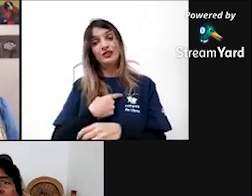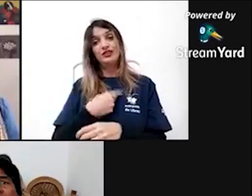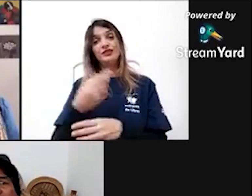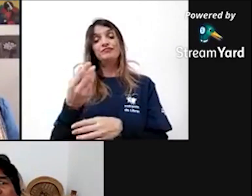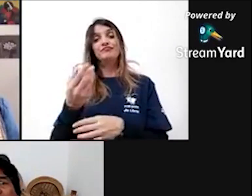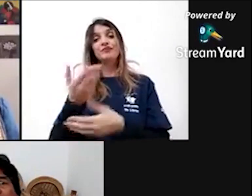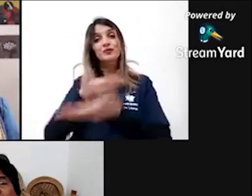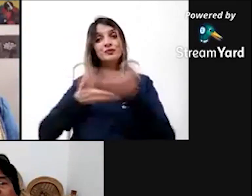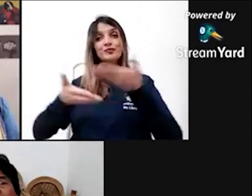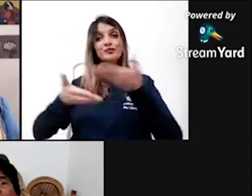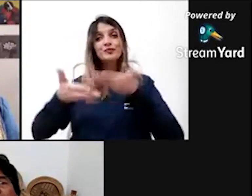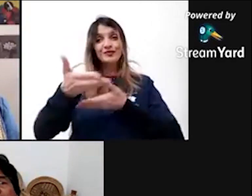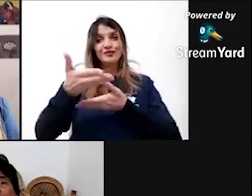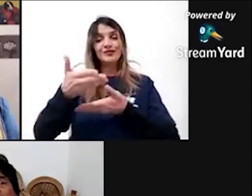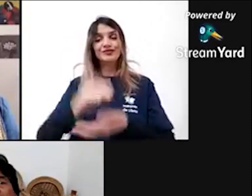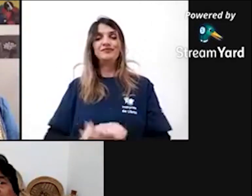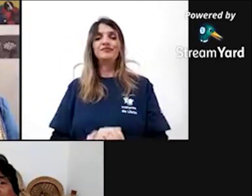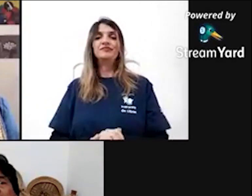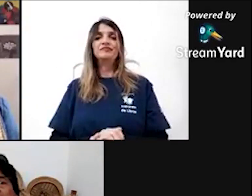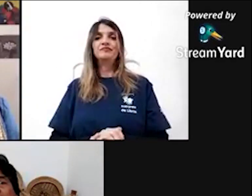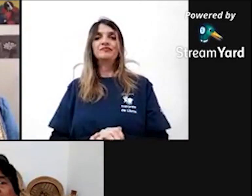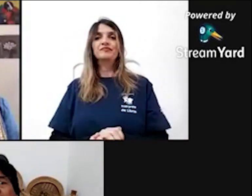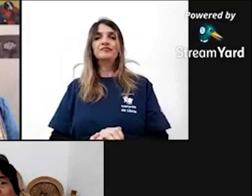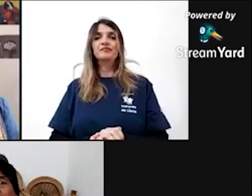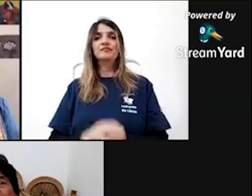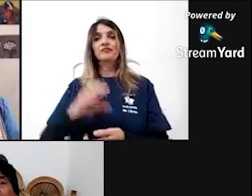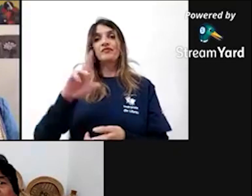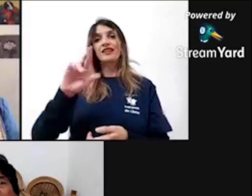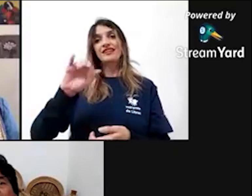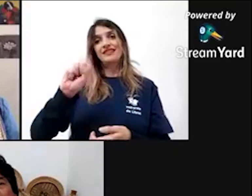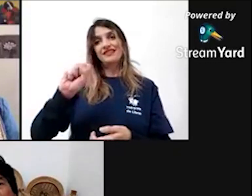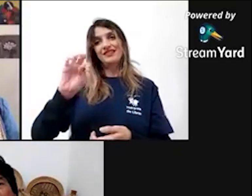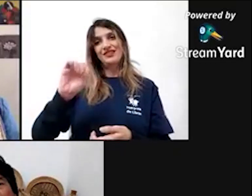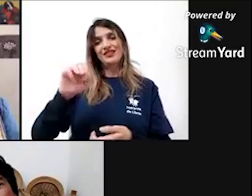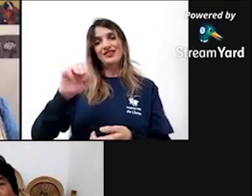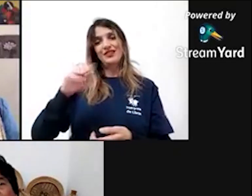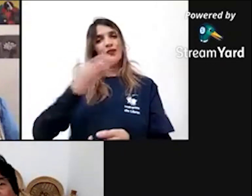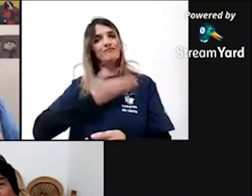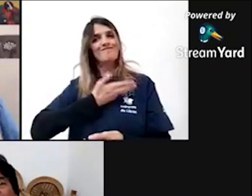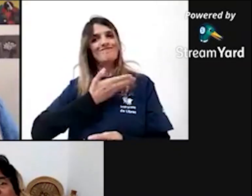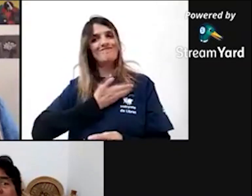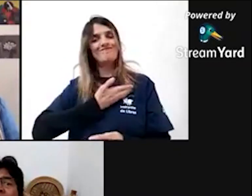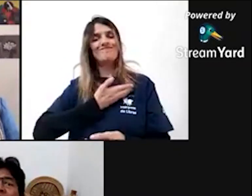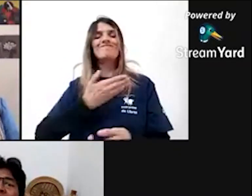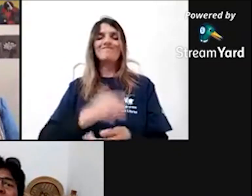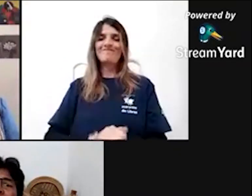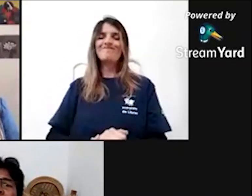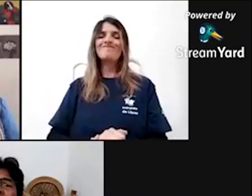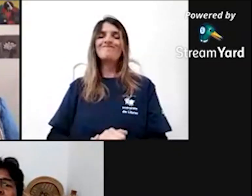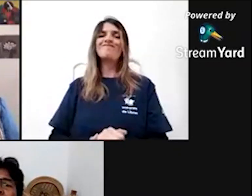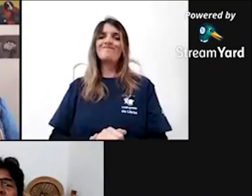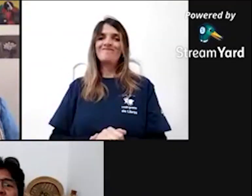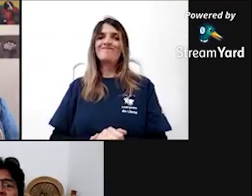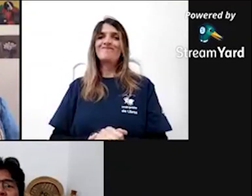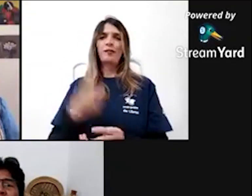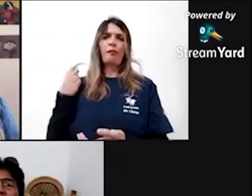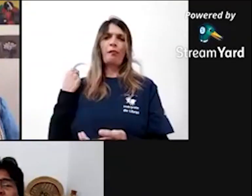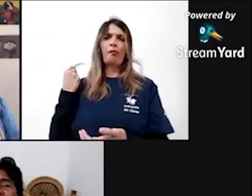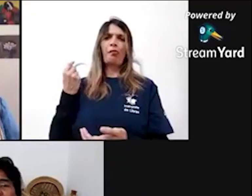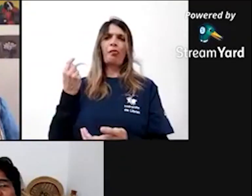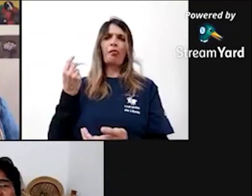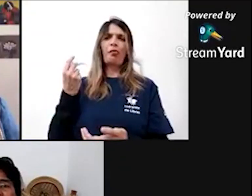gente. Saudar o Cristino, meu parceiro de longa data,